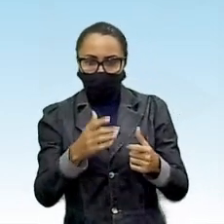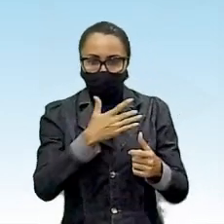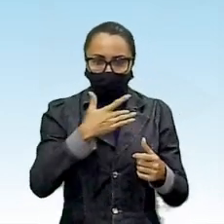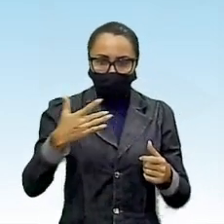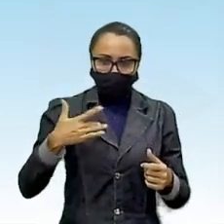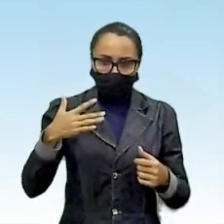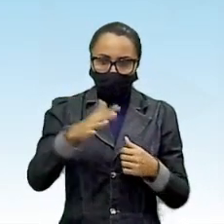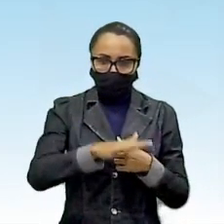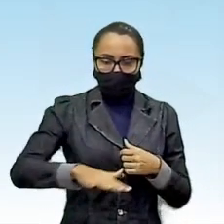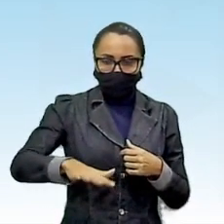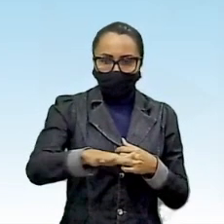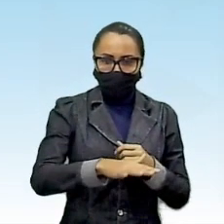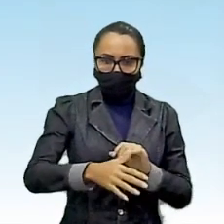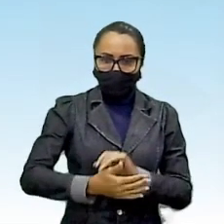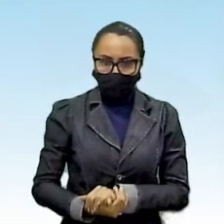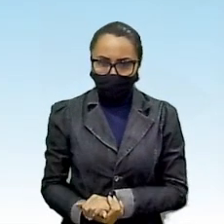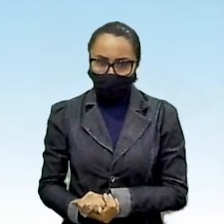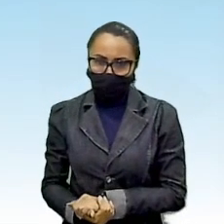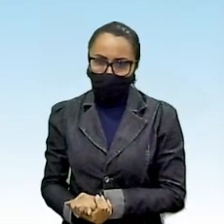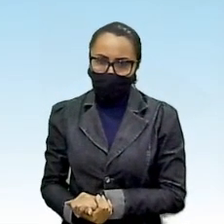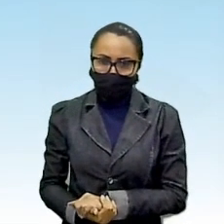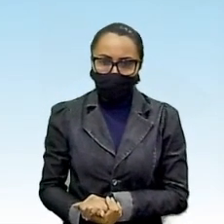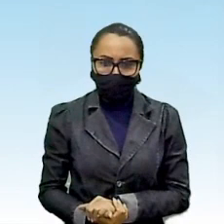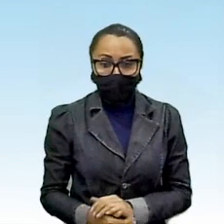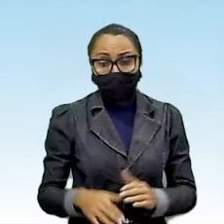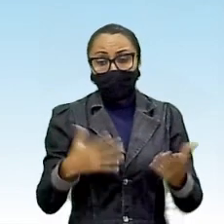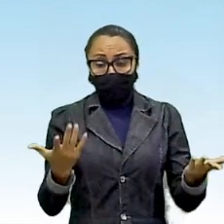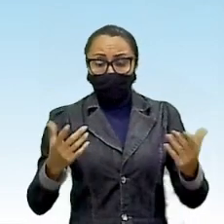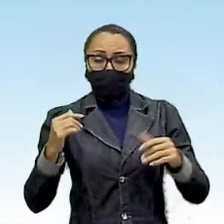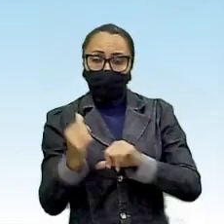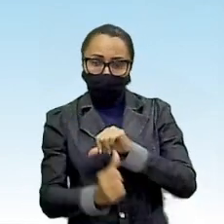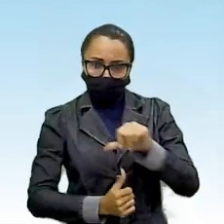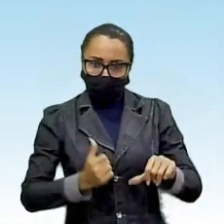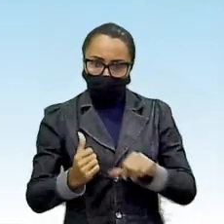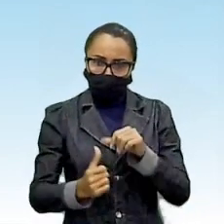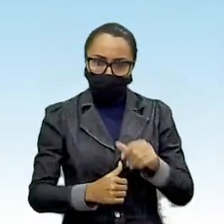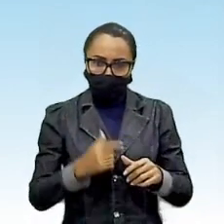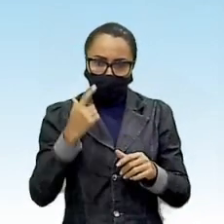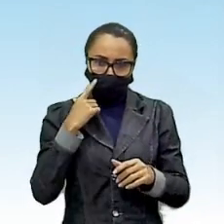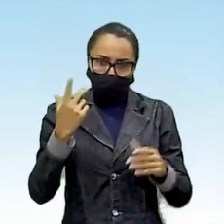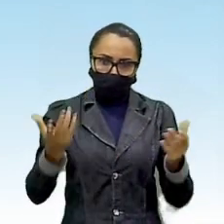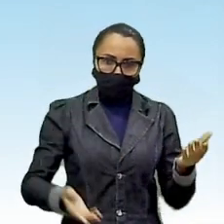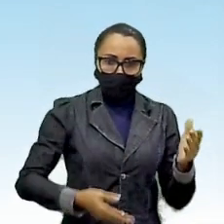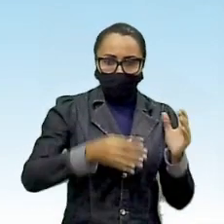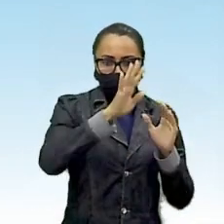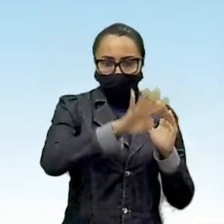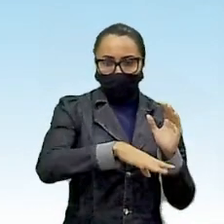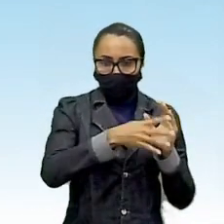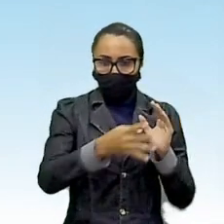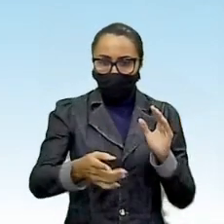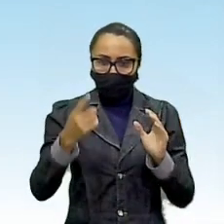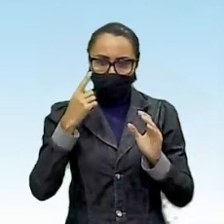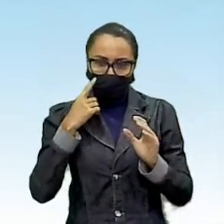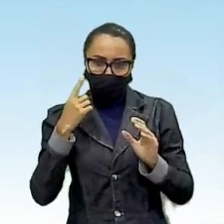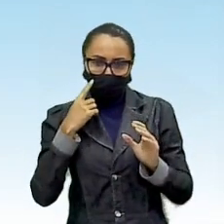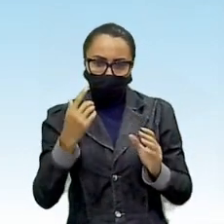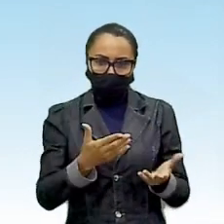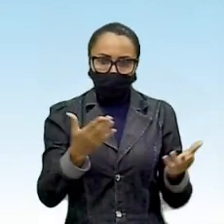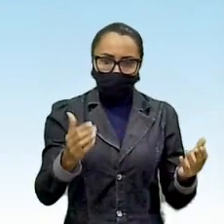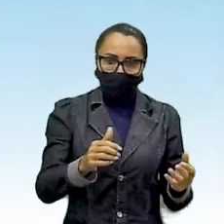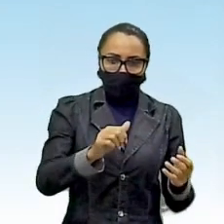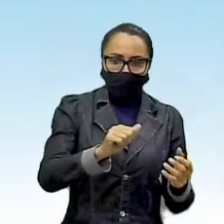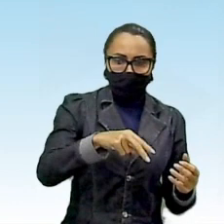famoso PCMSO. E aí mudou-se o relatório analítico, né, antes era chamado de